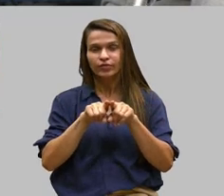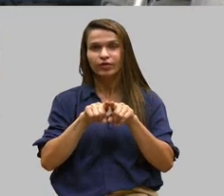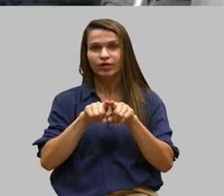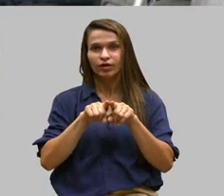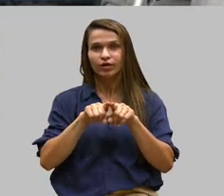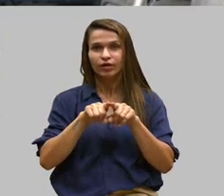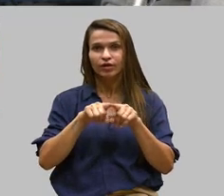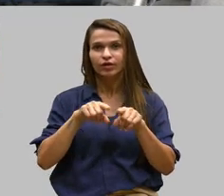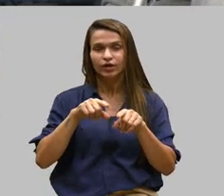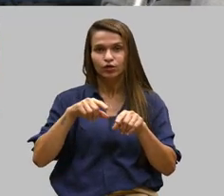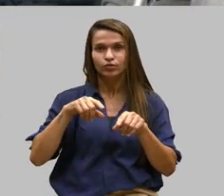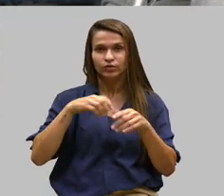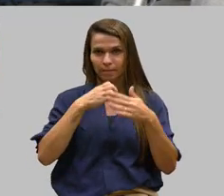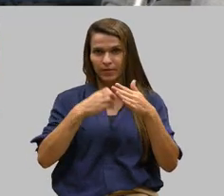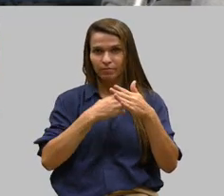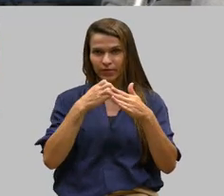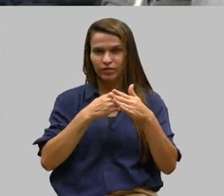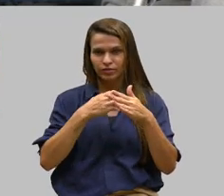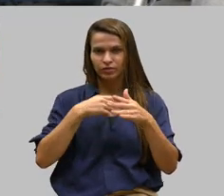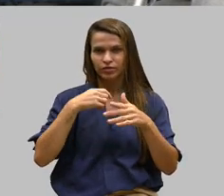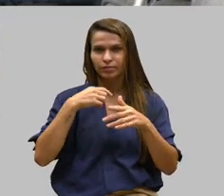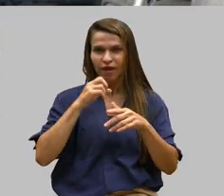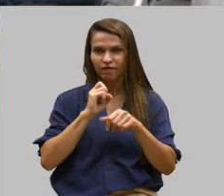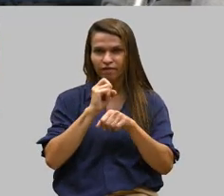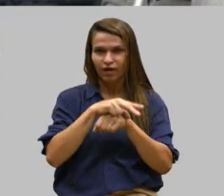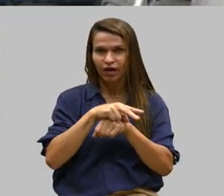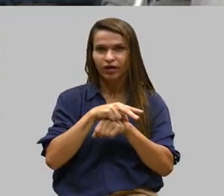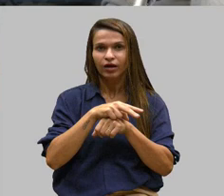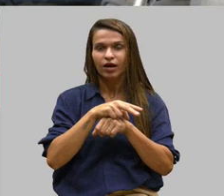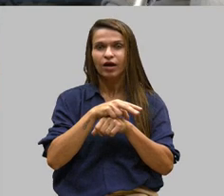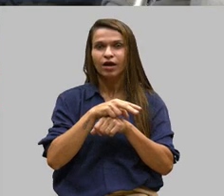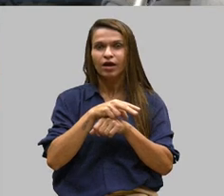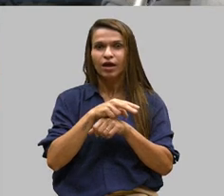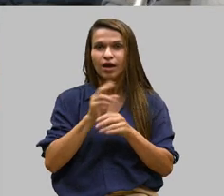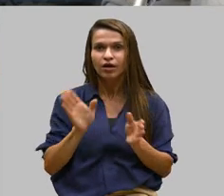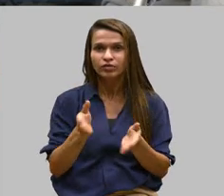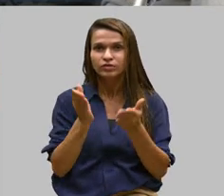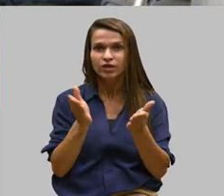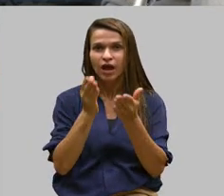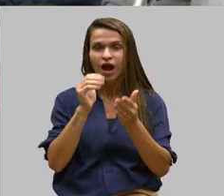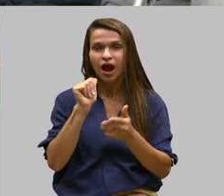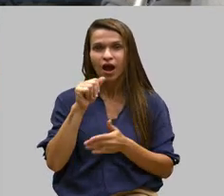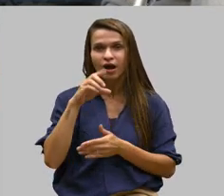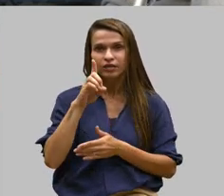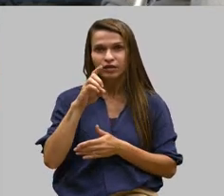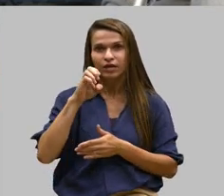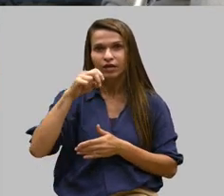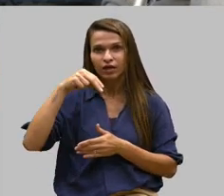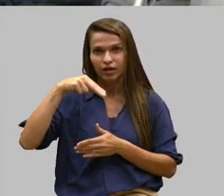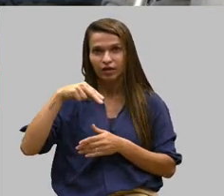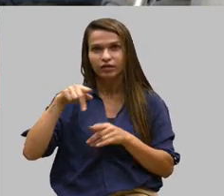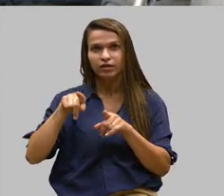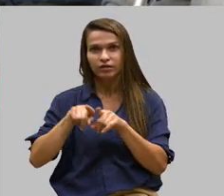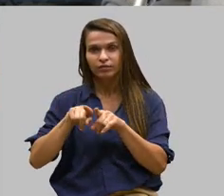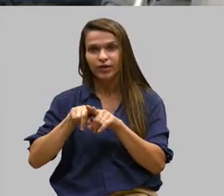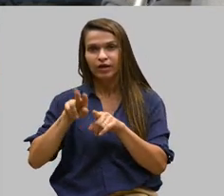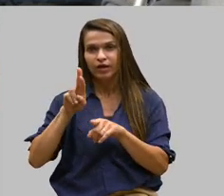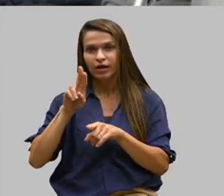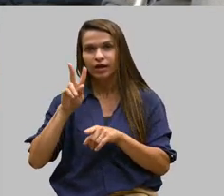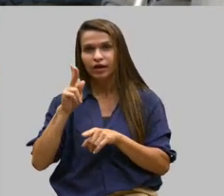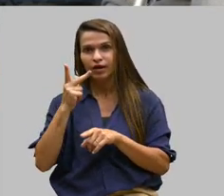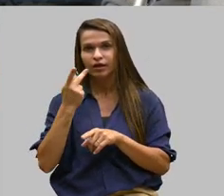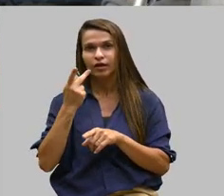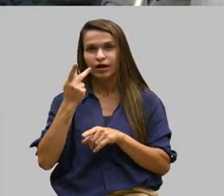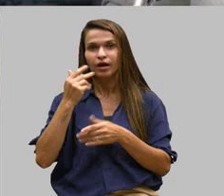na CNH Industrial é auxiliar de adm e de RH trabalho na área de